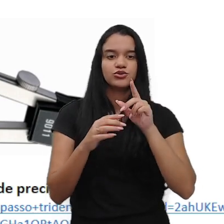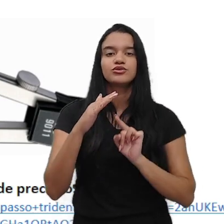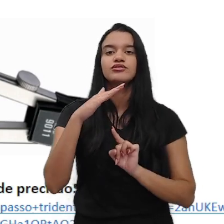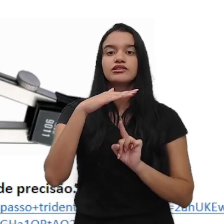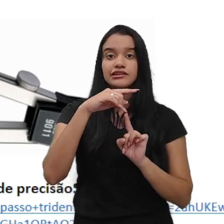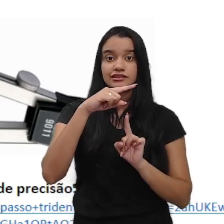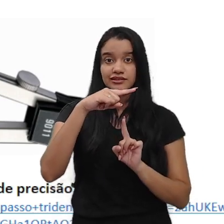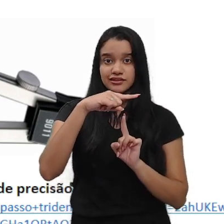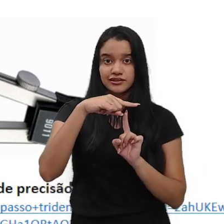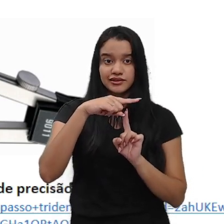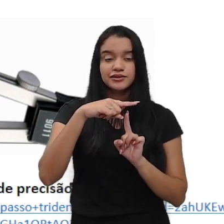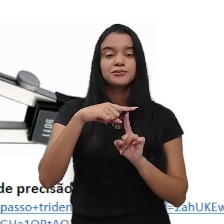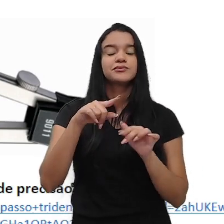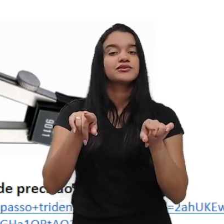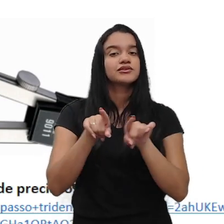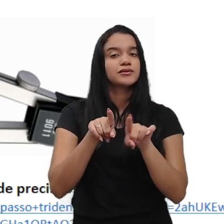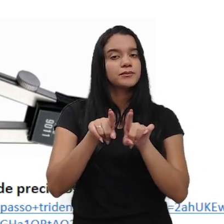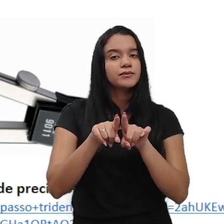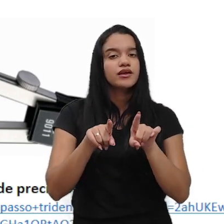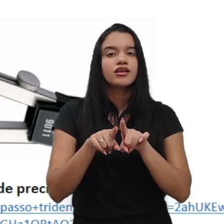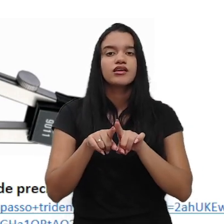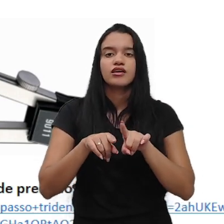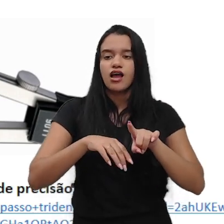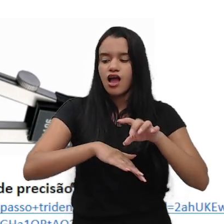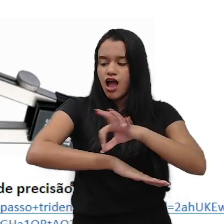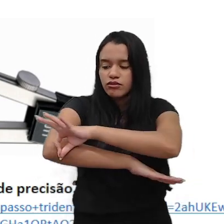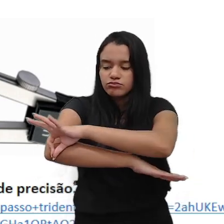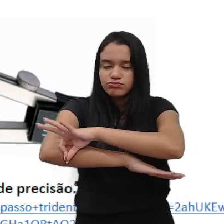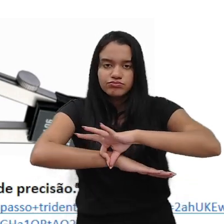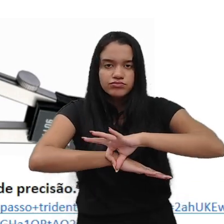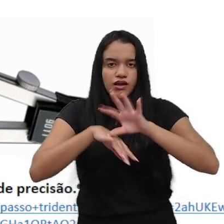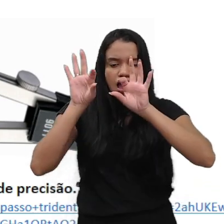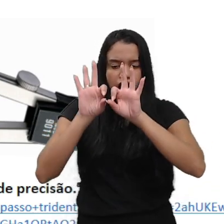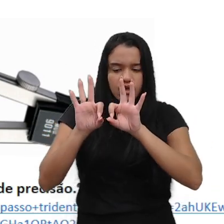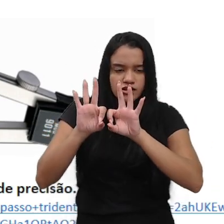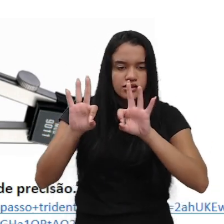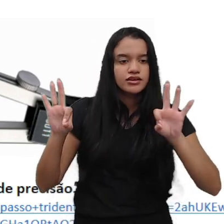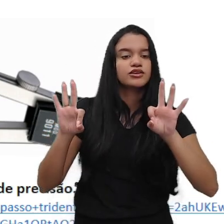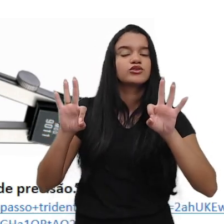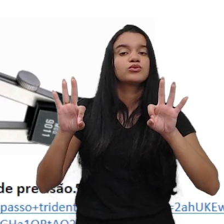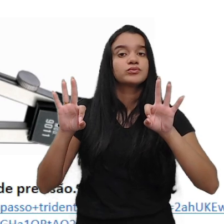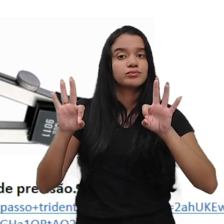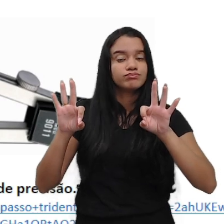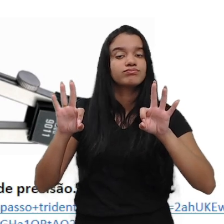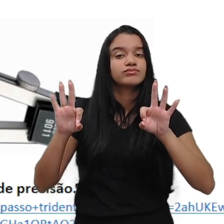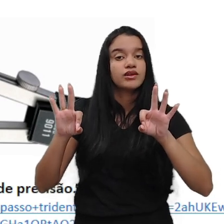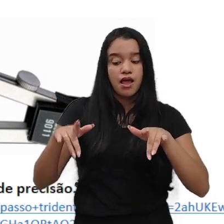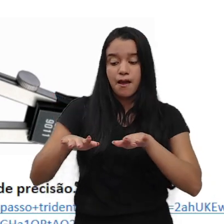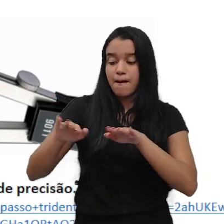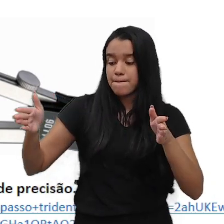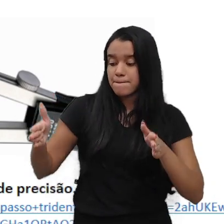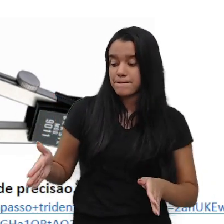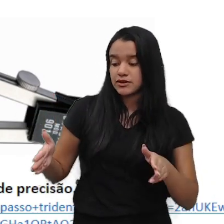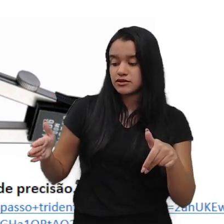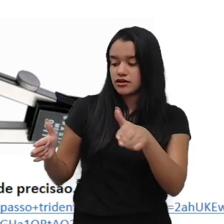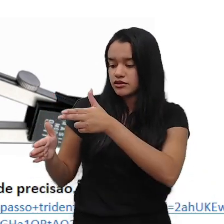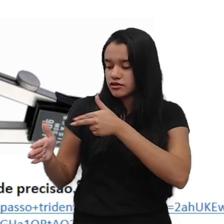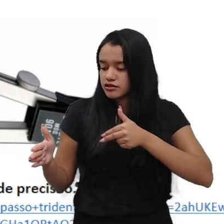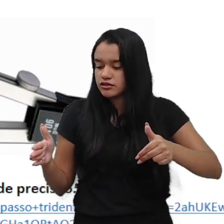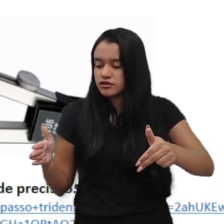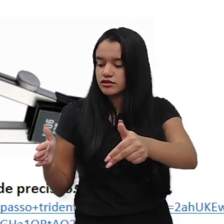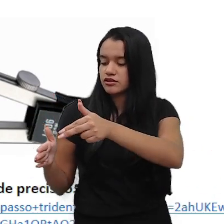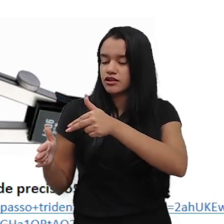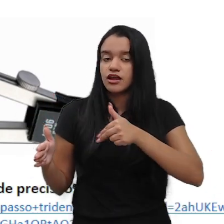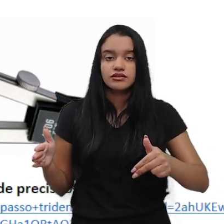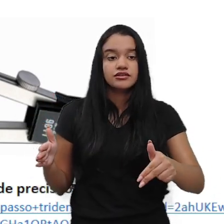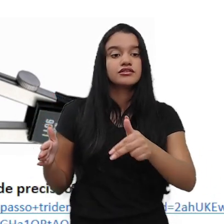régua T, que a gente utiliza para fixar na mesa de desenho e sobre ela colocar o par de esquadros, né?